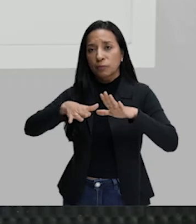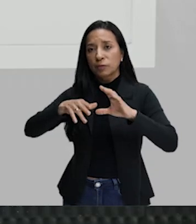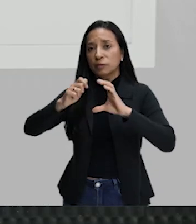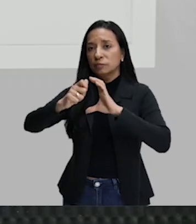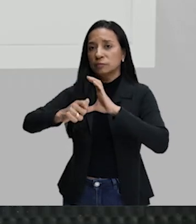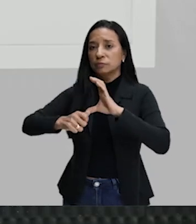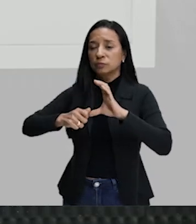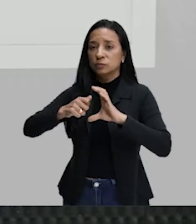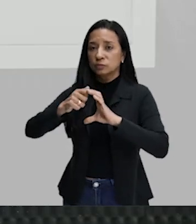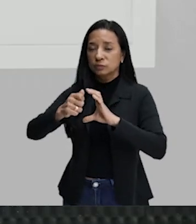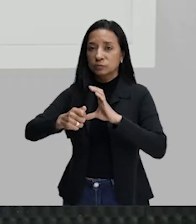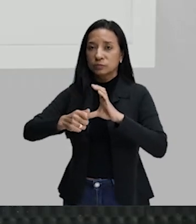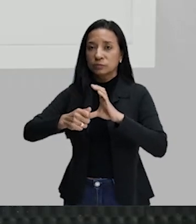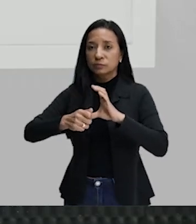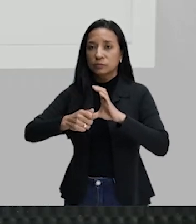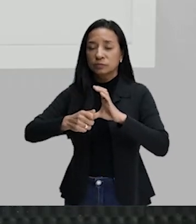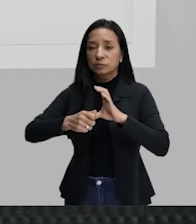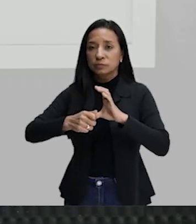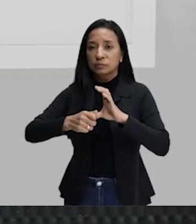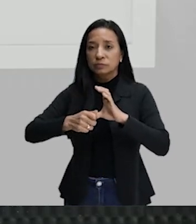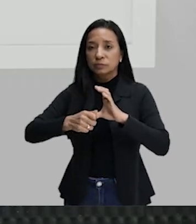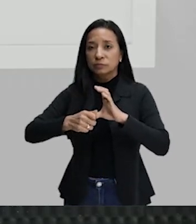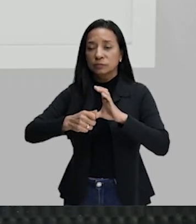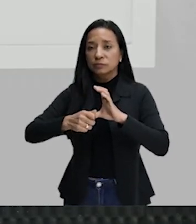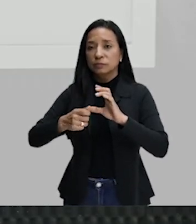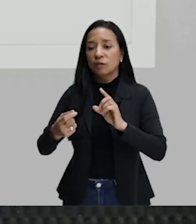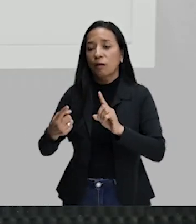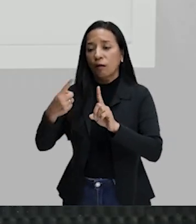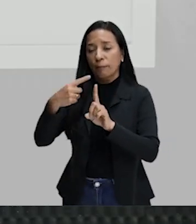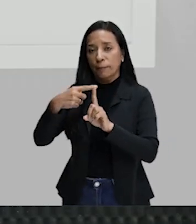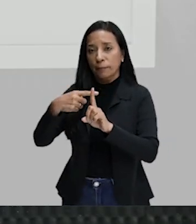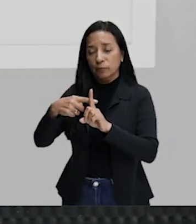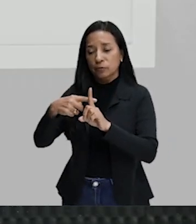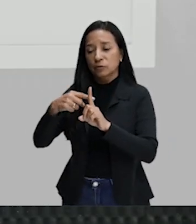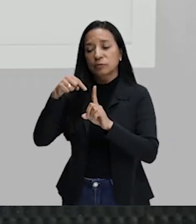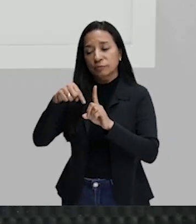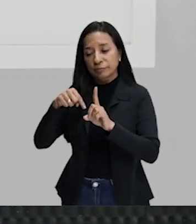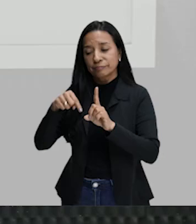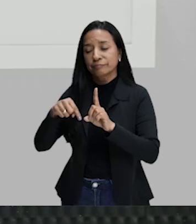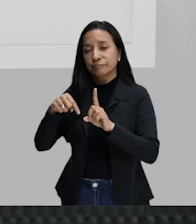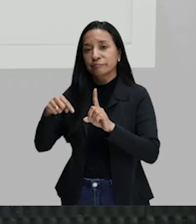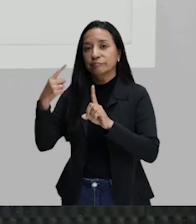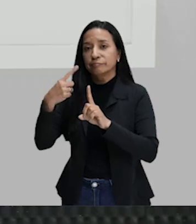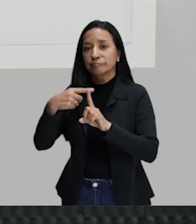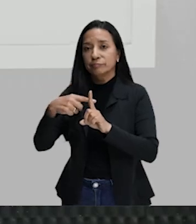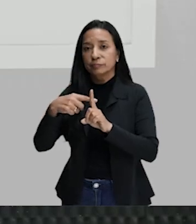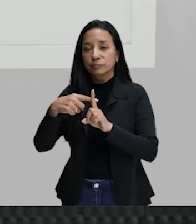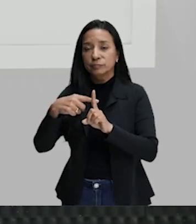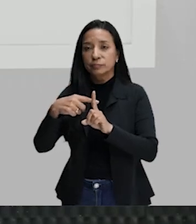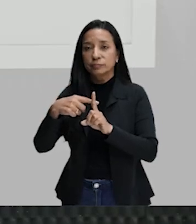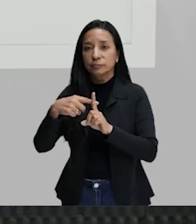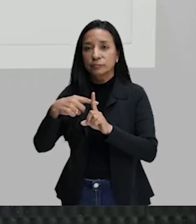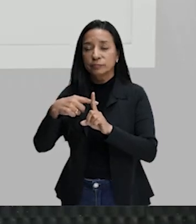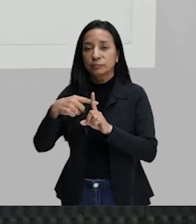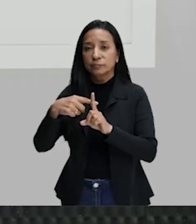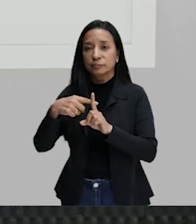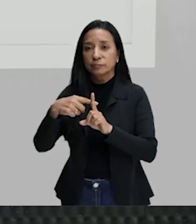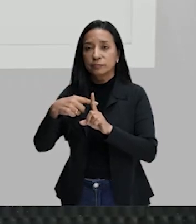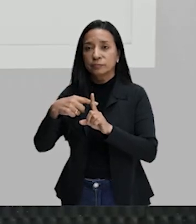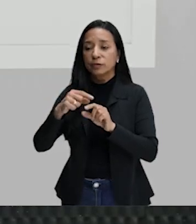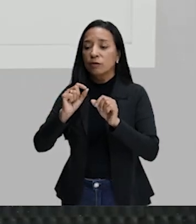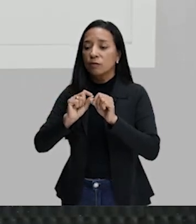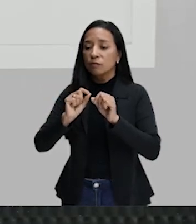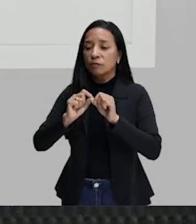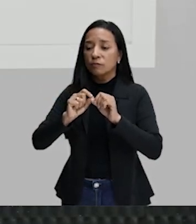certinho? Então uma carga positiva, nós estamos trabalhando com cargas positivas, né? Então ela vai fazer esse